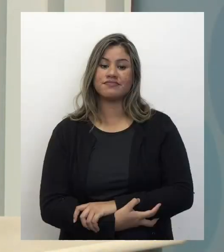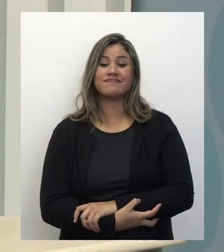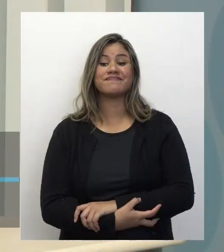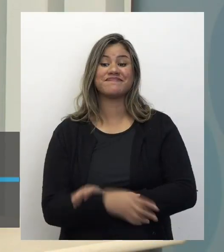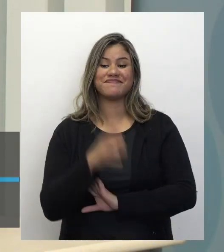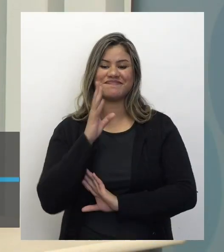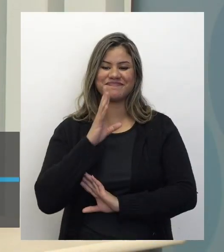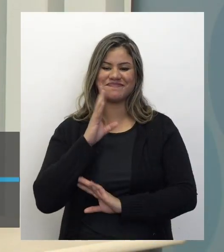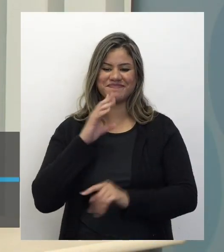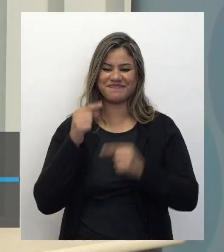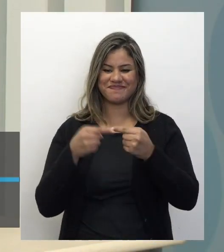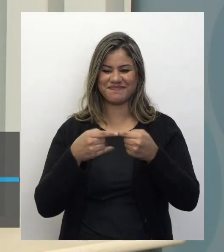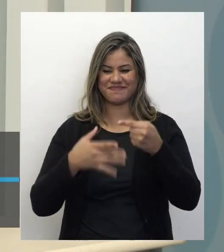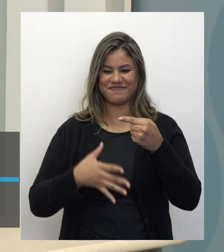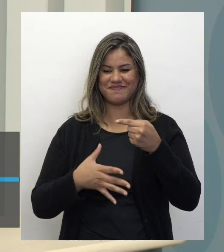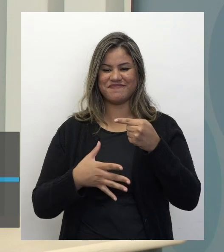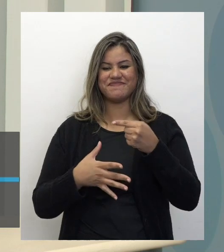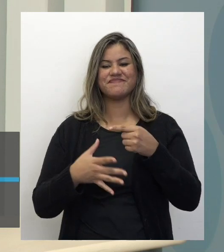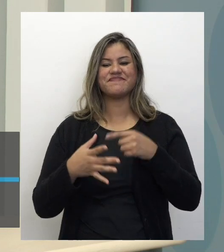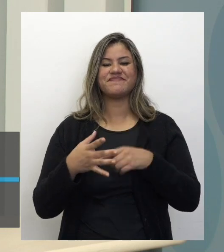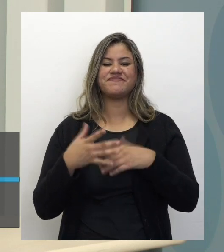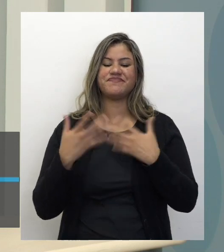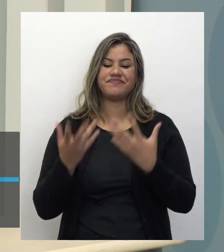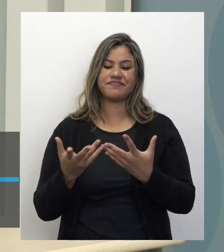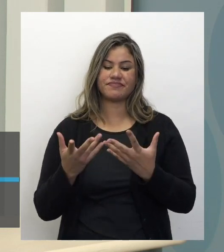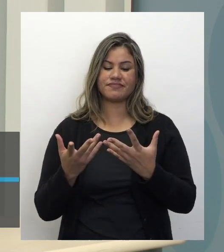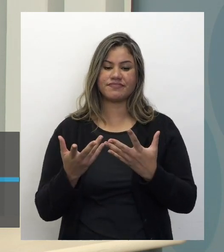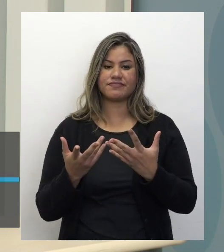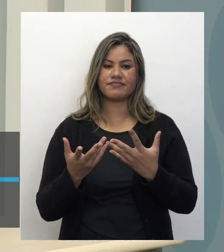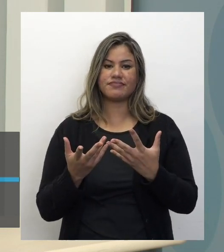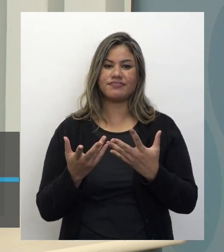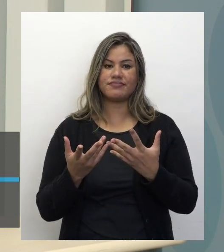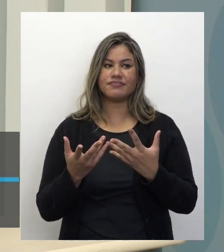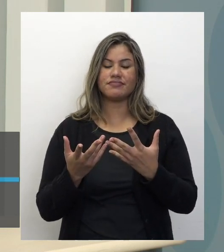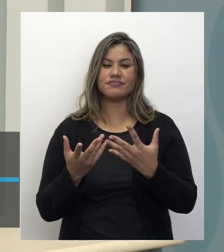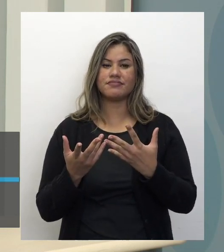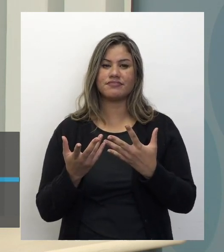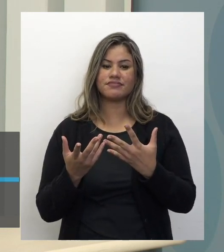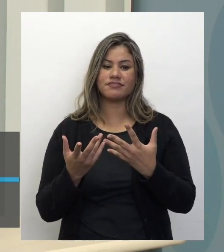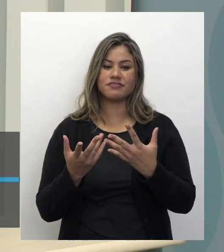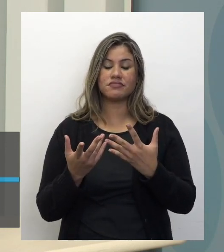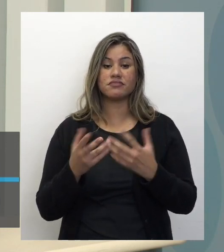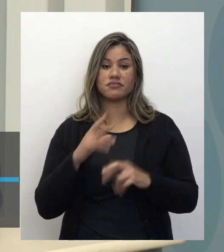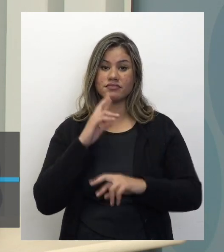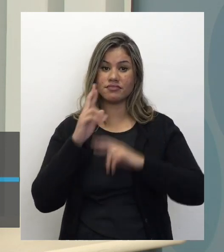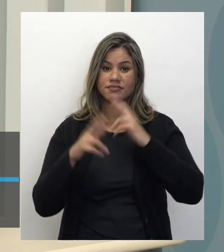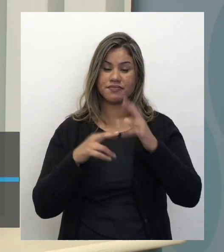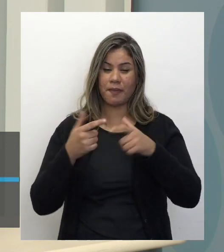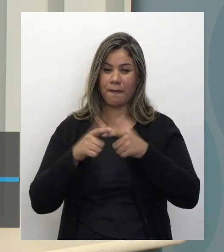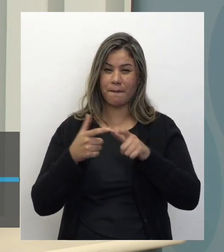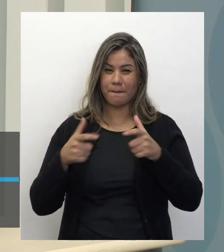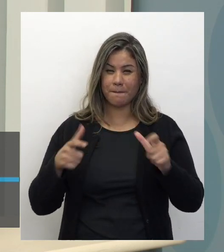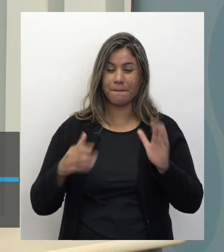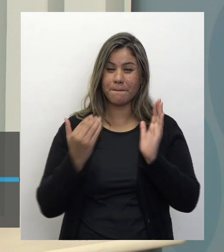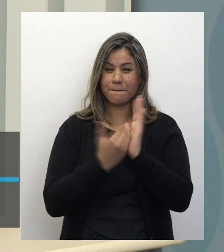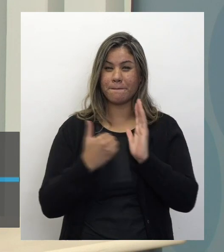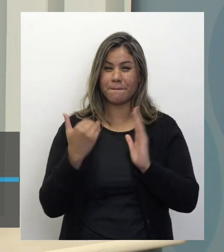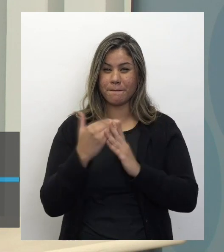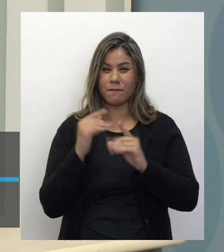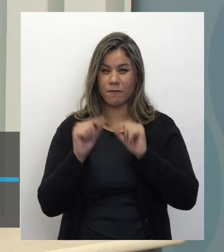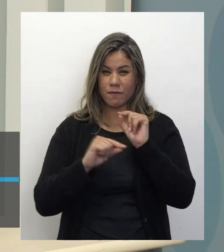Tá muito legal aqui a participação dos estudantes do primeiro ano. Bom, a maior resposta aqui, o maior número de estudantes